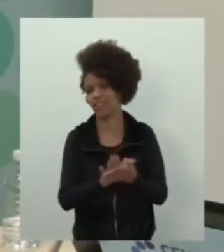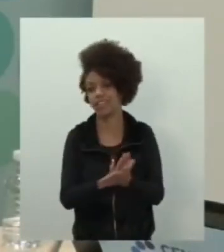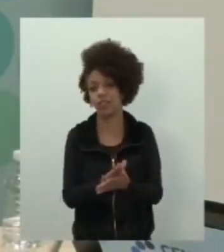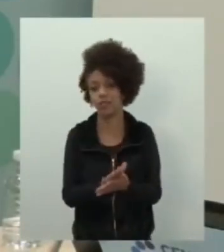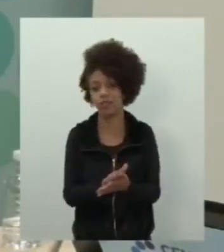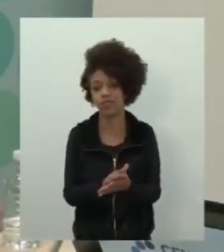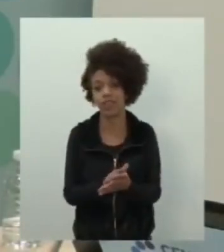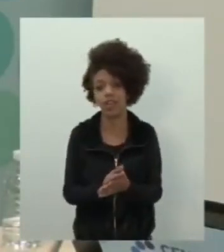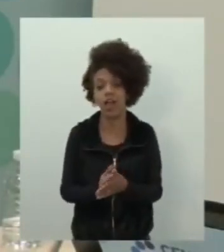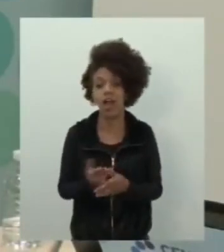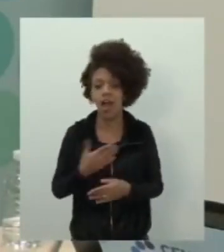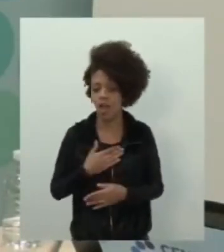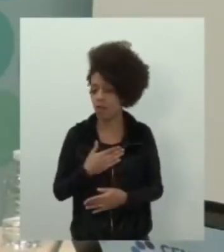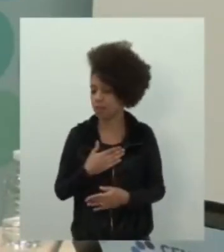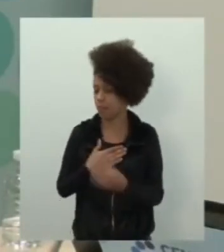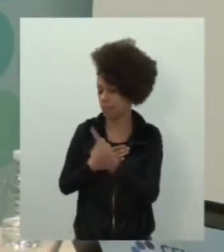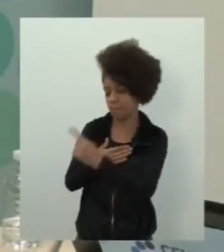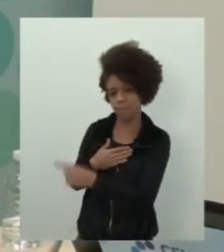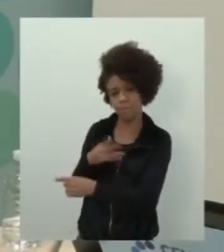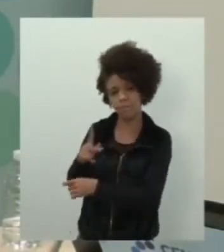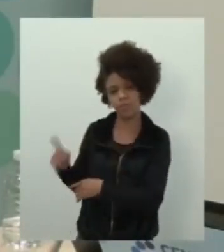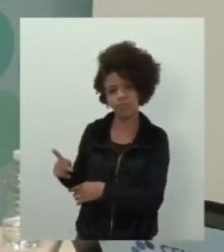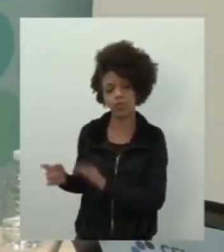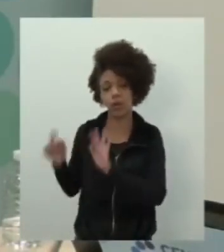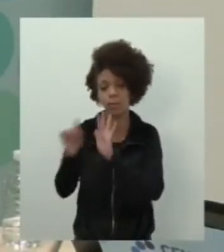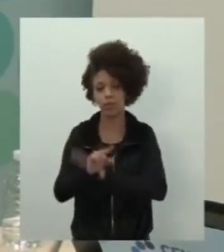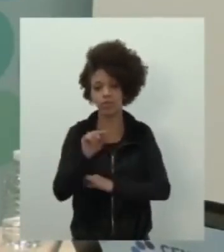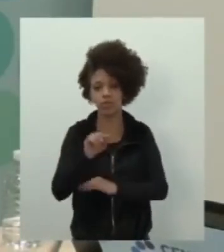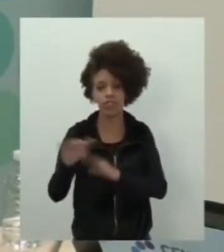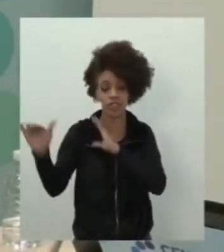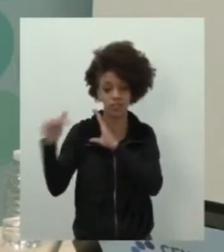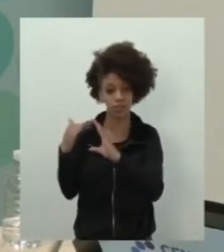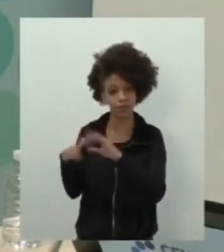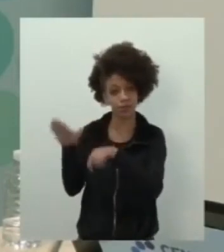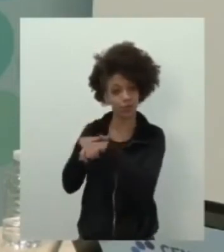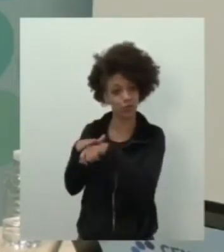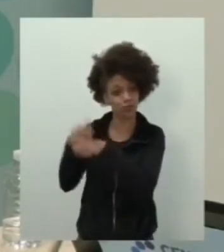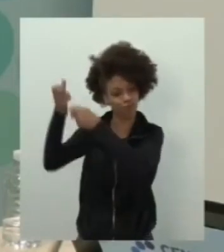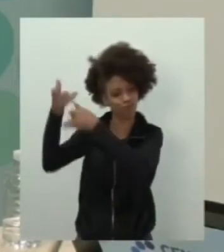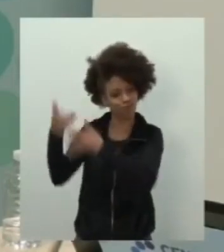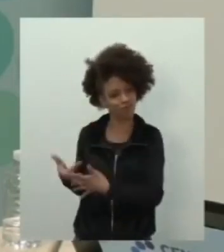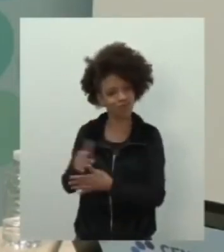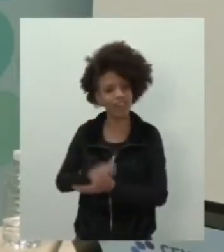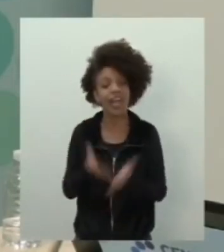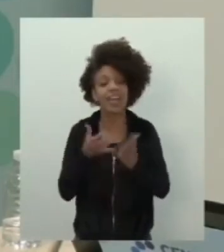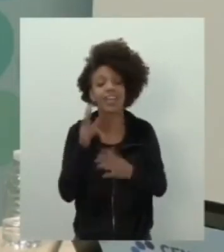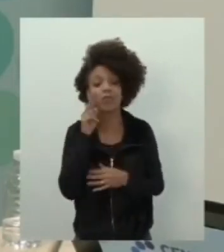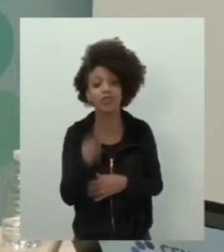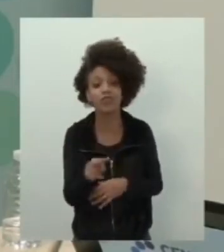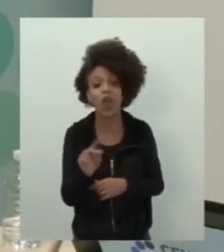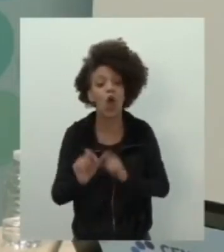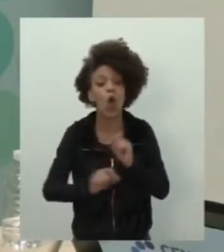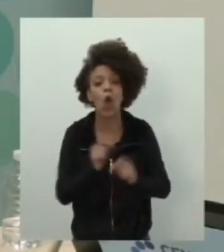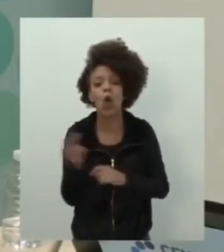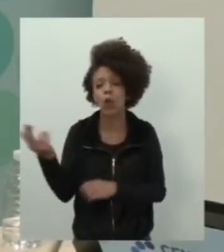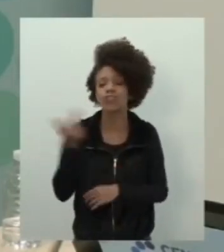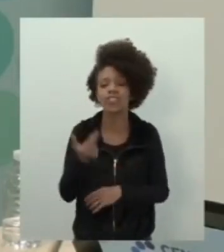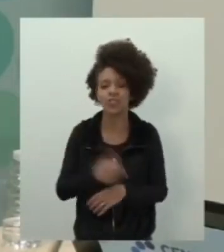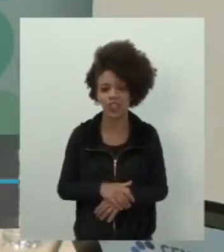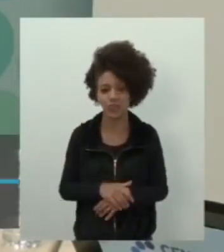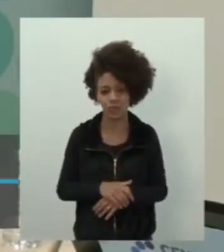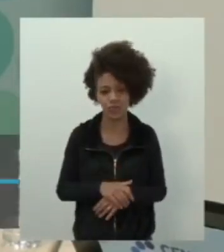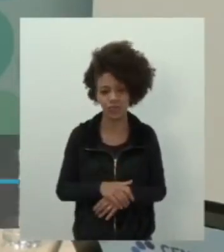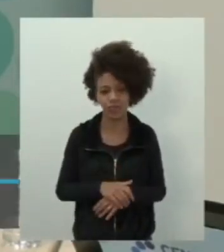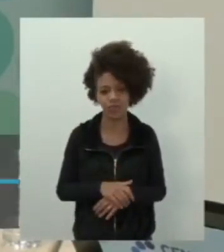com vocês aqui, a professora Tayana, vamos colocar a pergunta e vocês participem conosco no chat, que queremos ver o que vocês respondem.